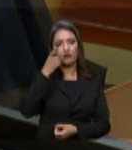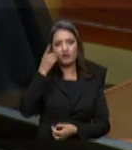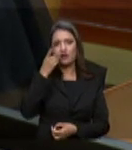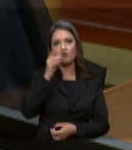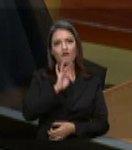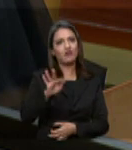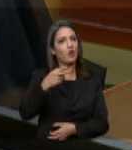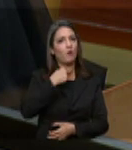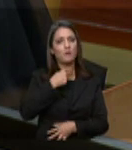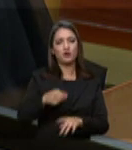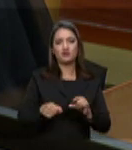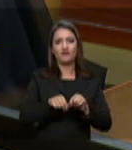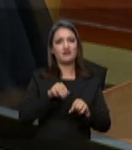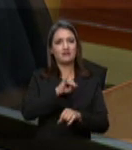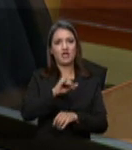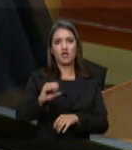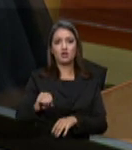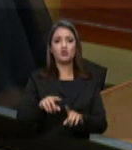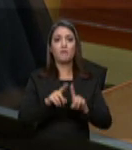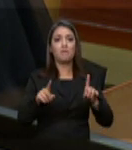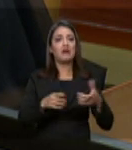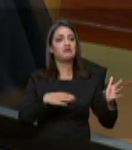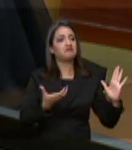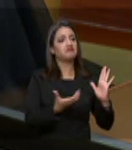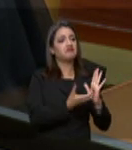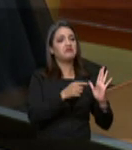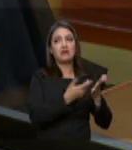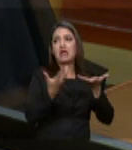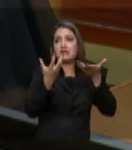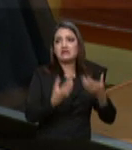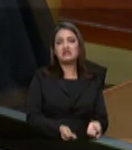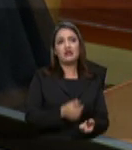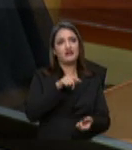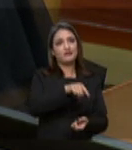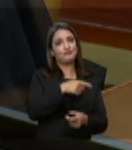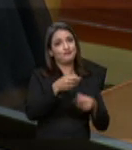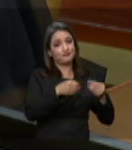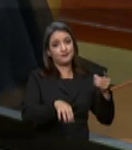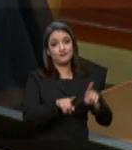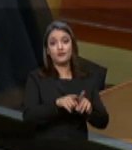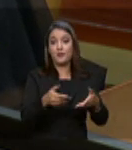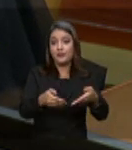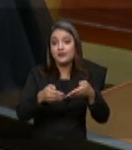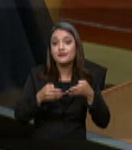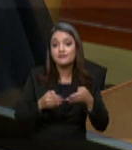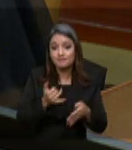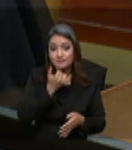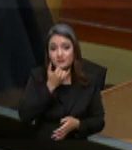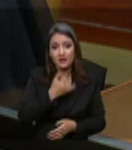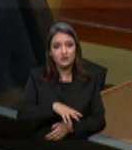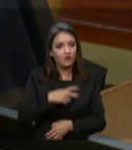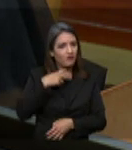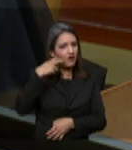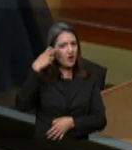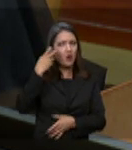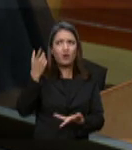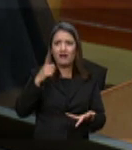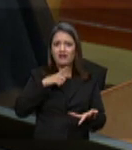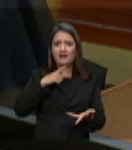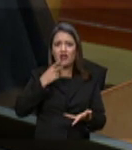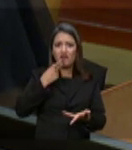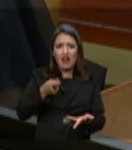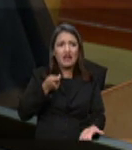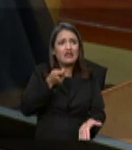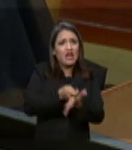federal e que tolerada por seus pares é aquela casa novamente pedindo fenner constrangido por estar aqui a ter que